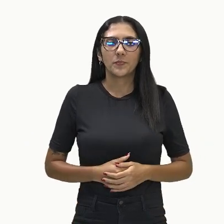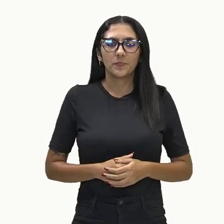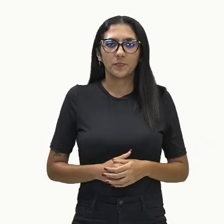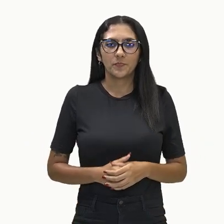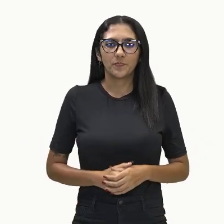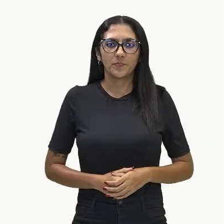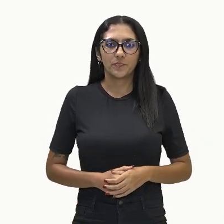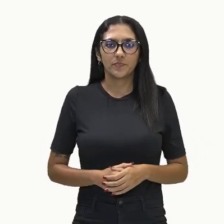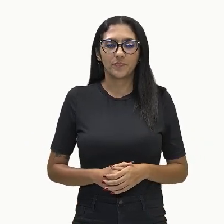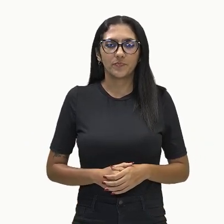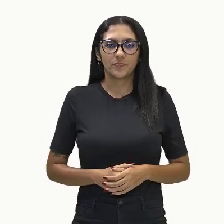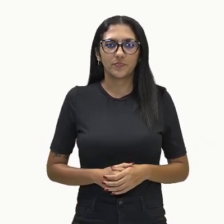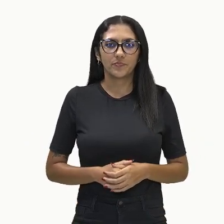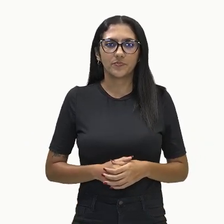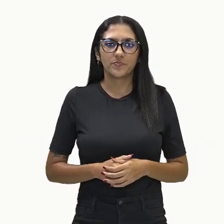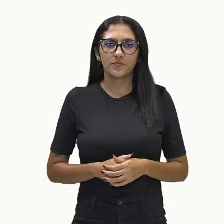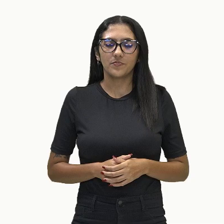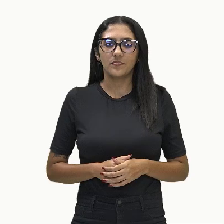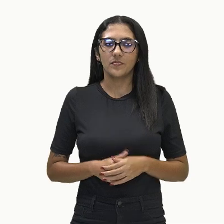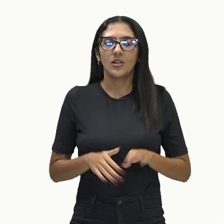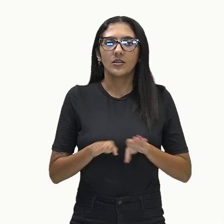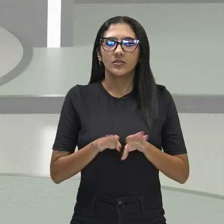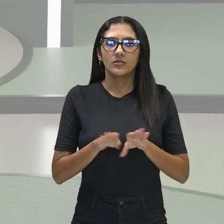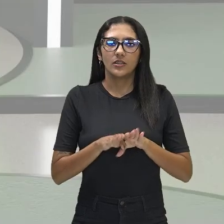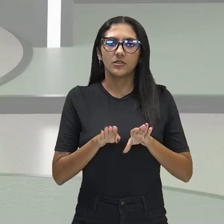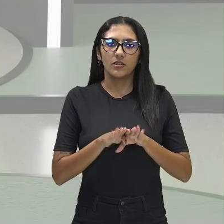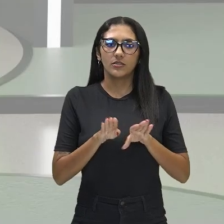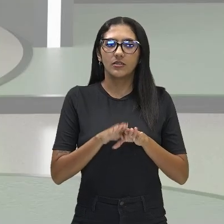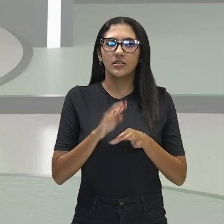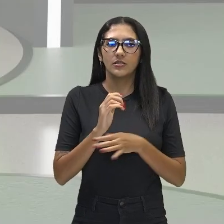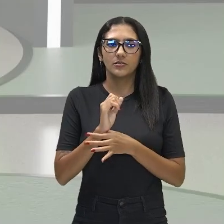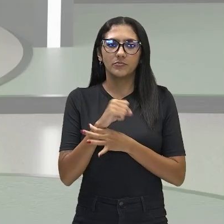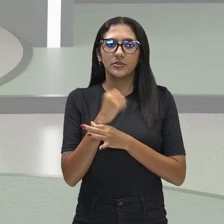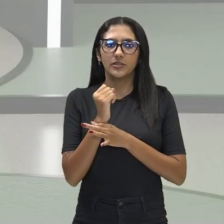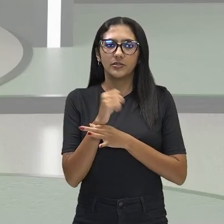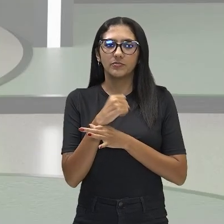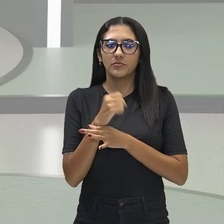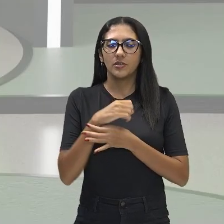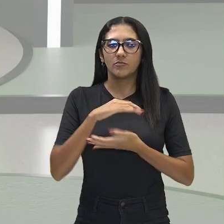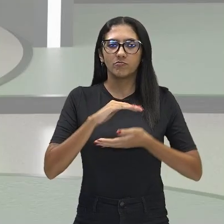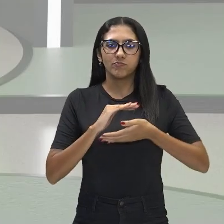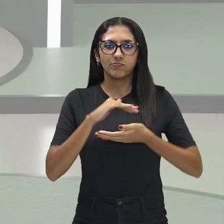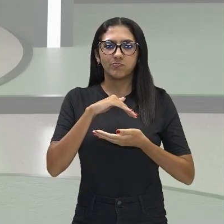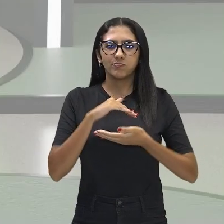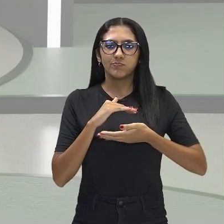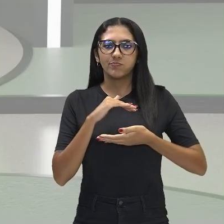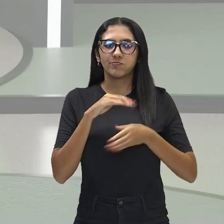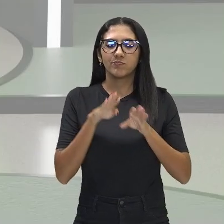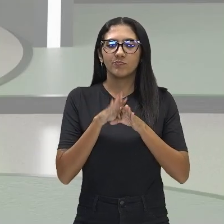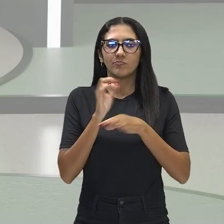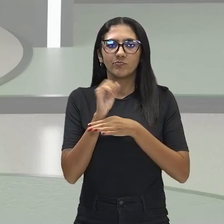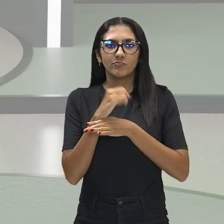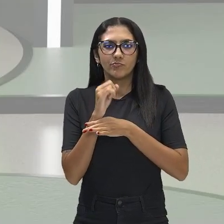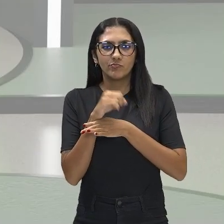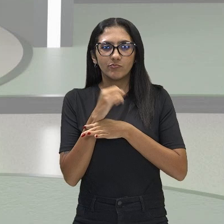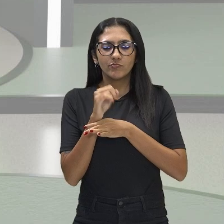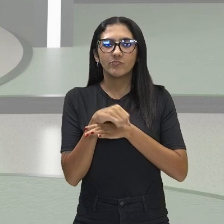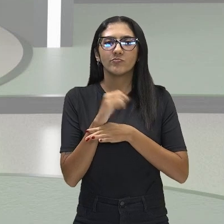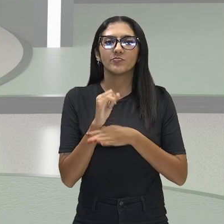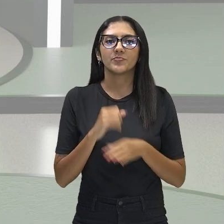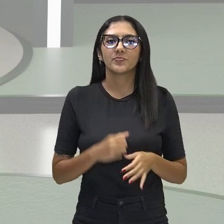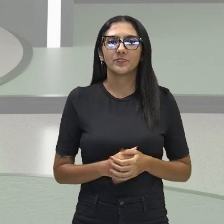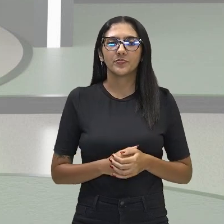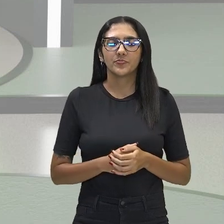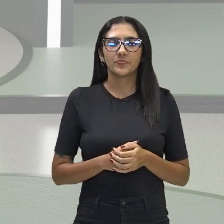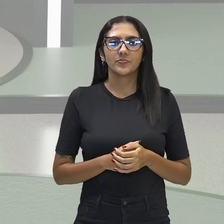motivo. As nossas articulações, nós falamos do esqueleto como um todo, e aí você